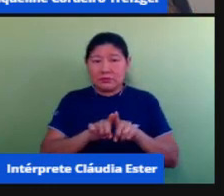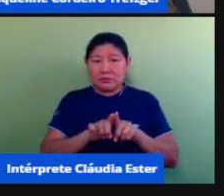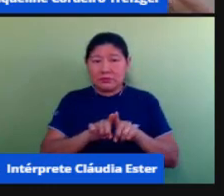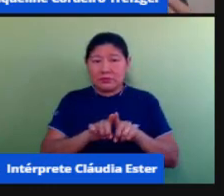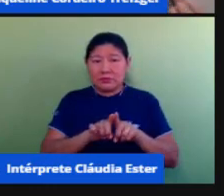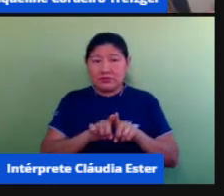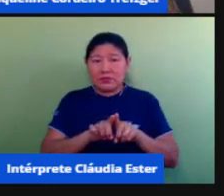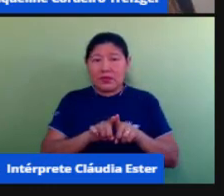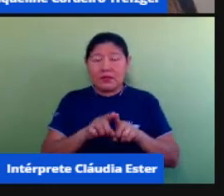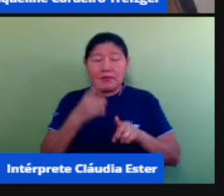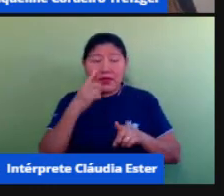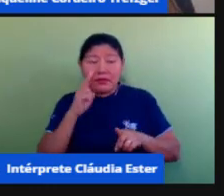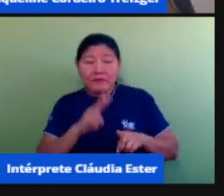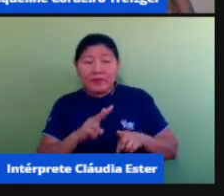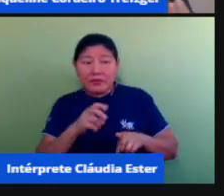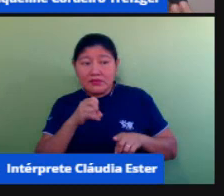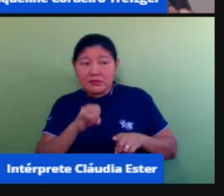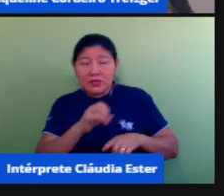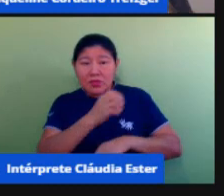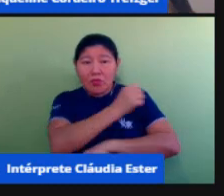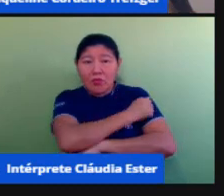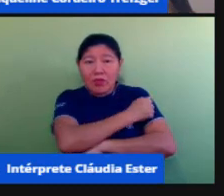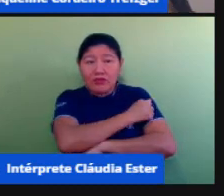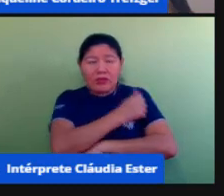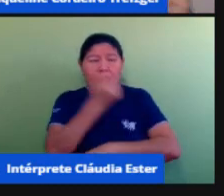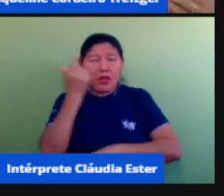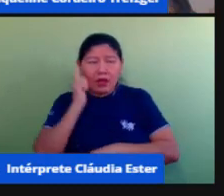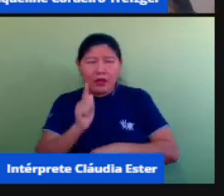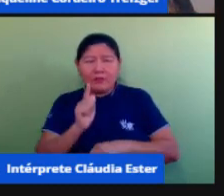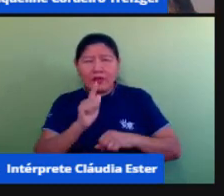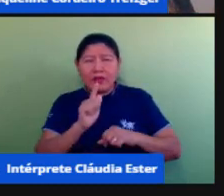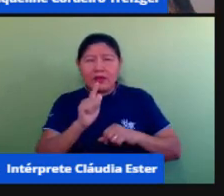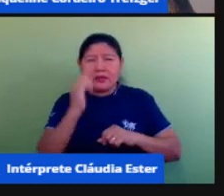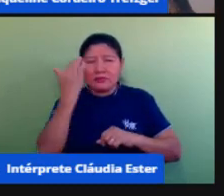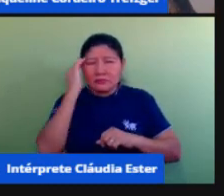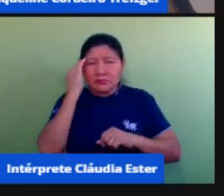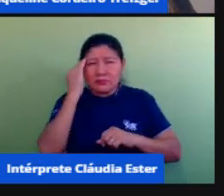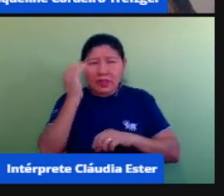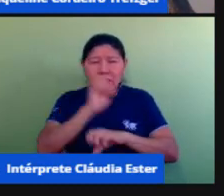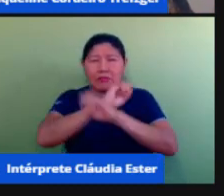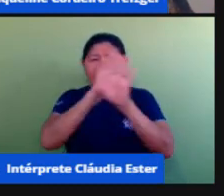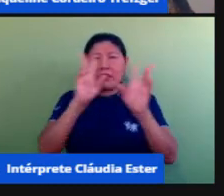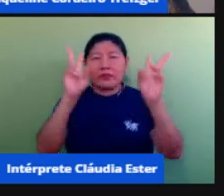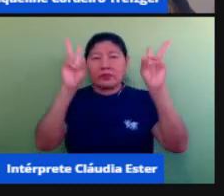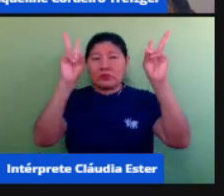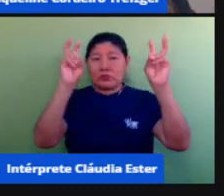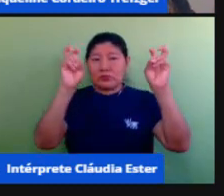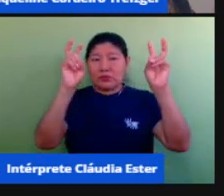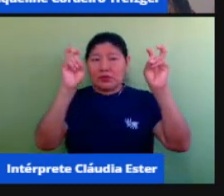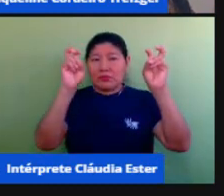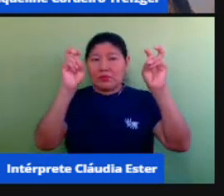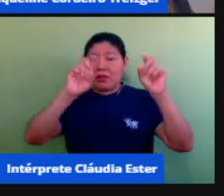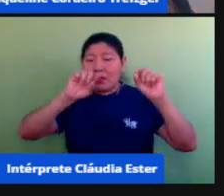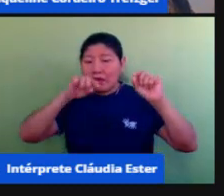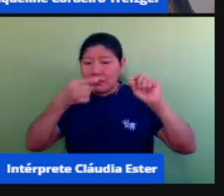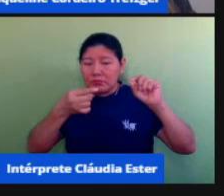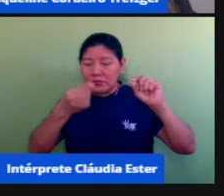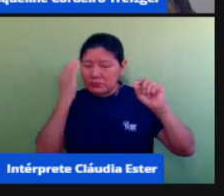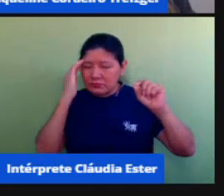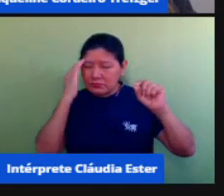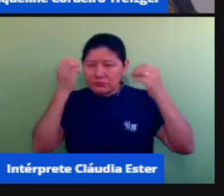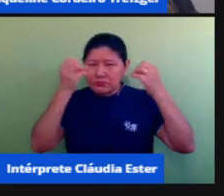verificar se o aluno dominou um tópico de conteúdo. Ela é aplicada também durante e depois a aula,